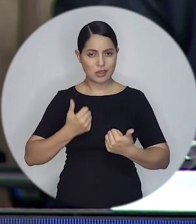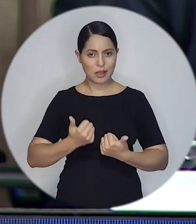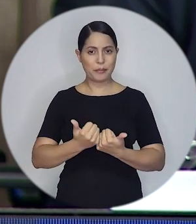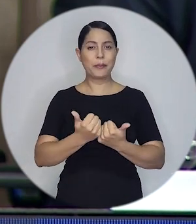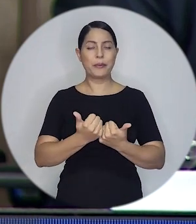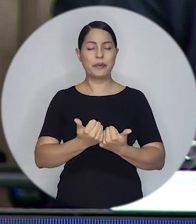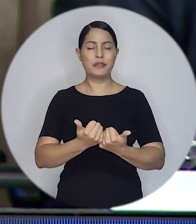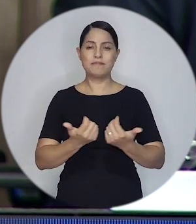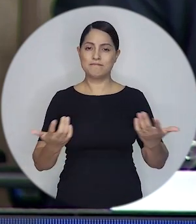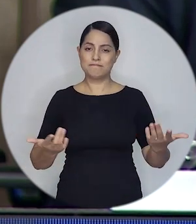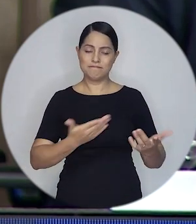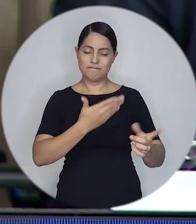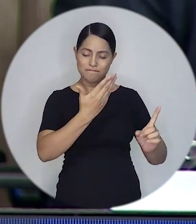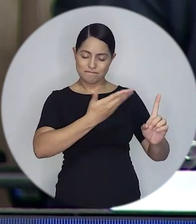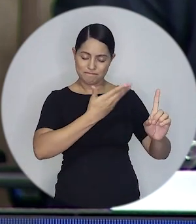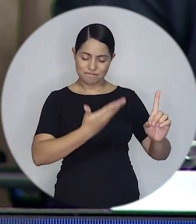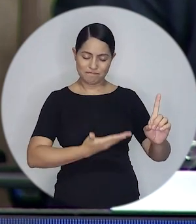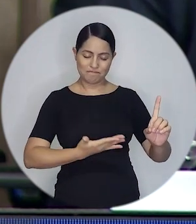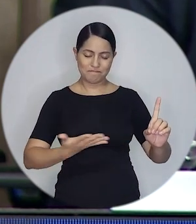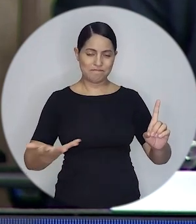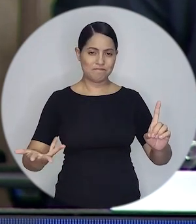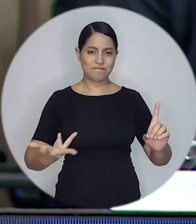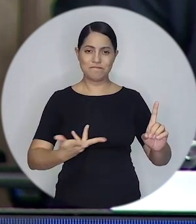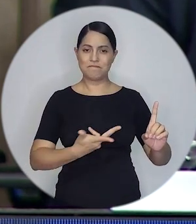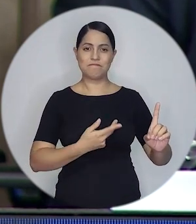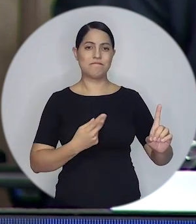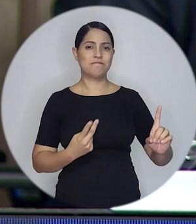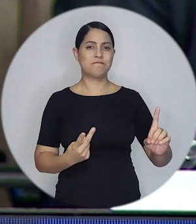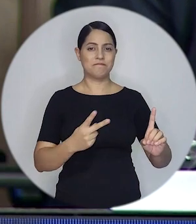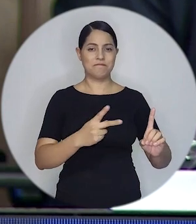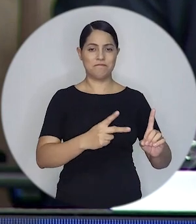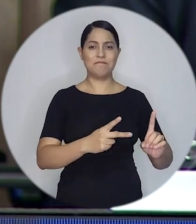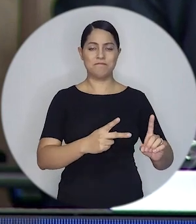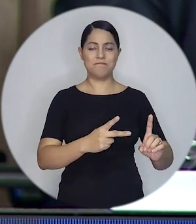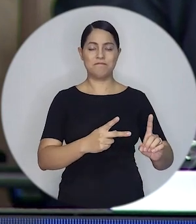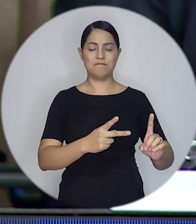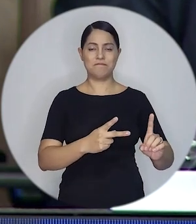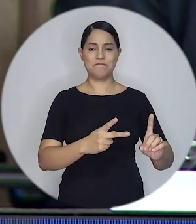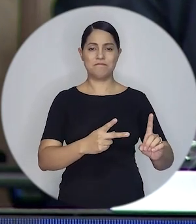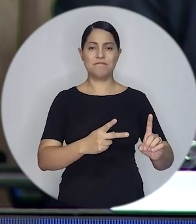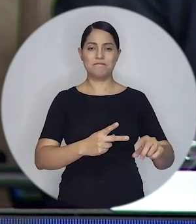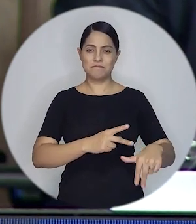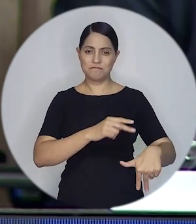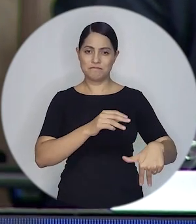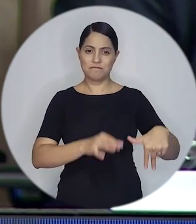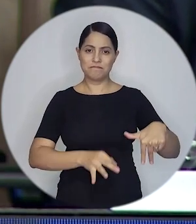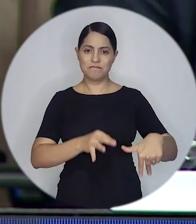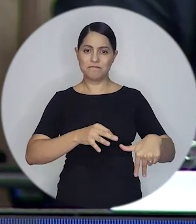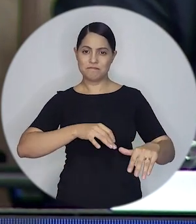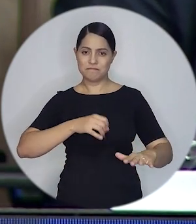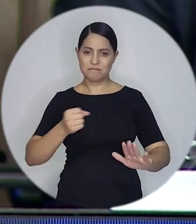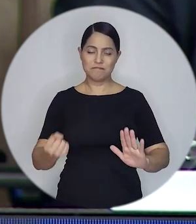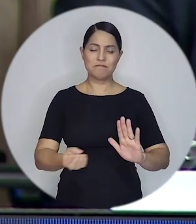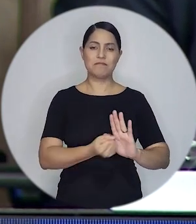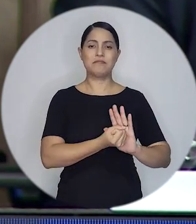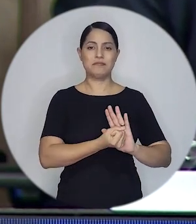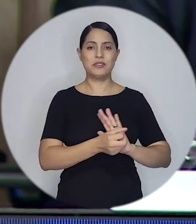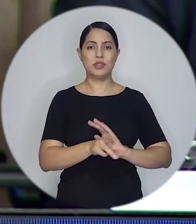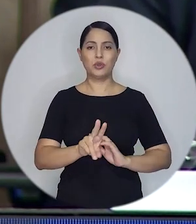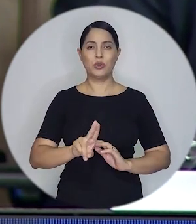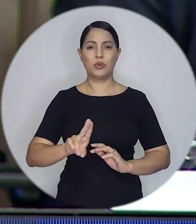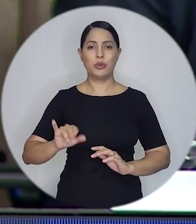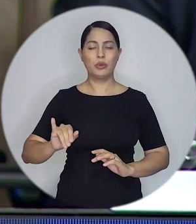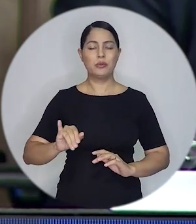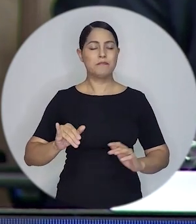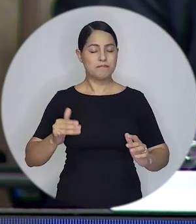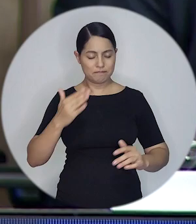da advocacia. Portanto, Vossa Excelência materializa-se como personifica o legado neste ponto de Rui Barbosa.